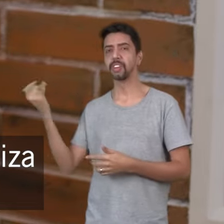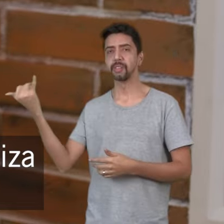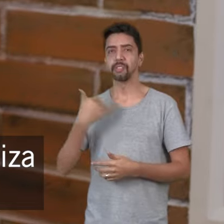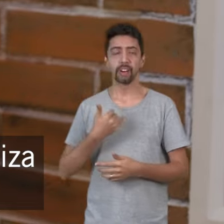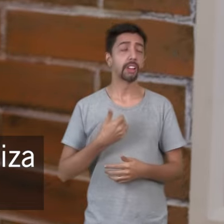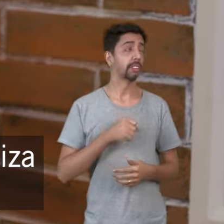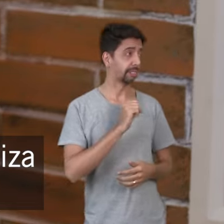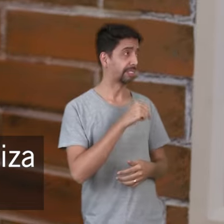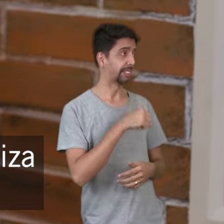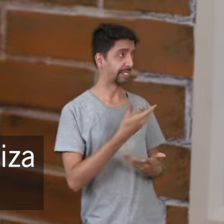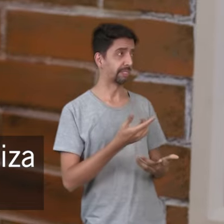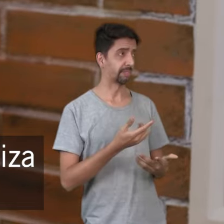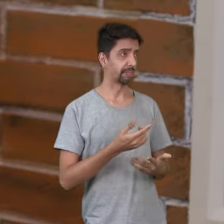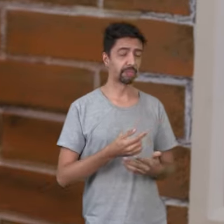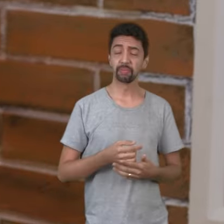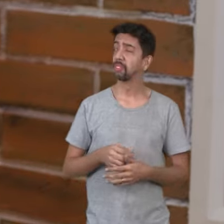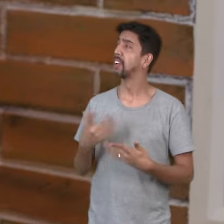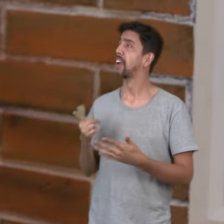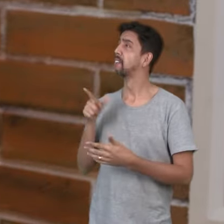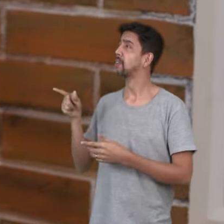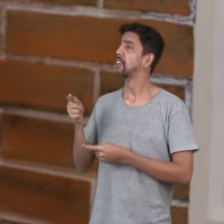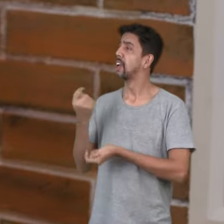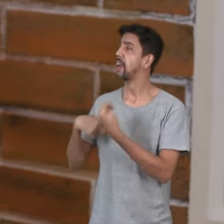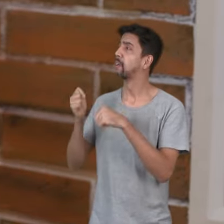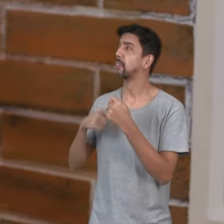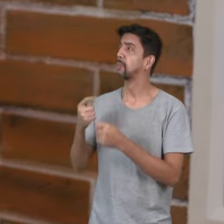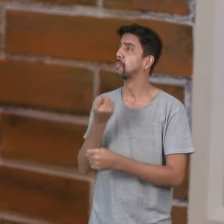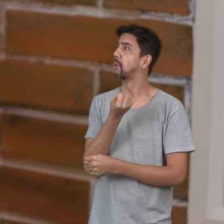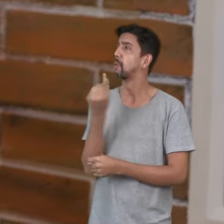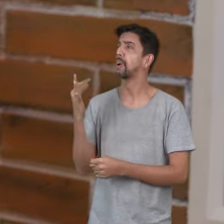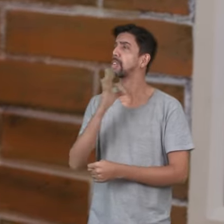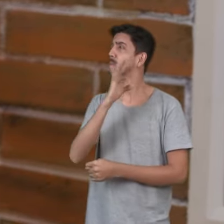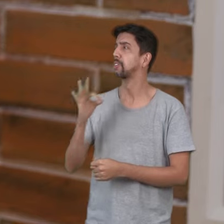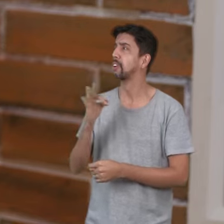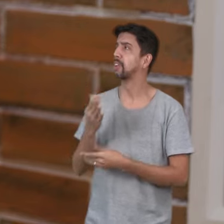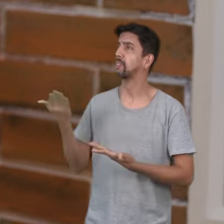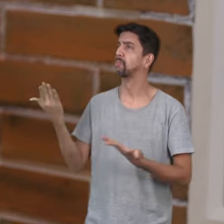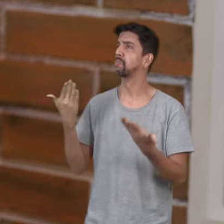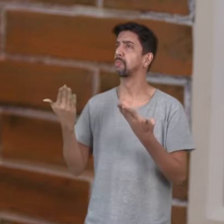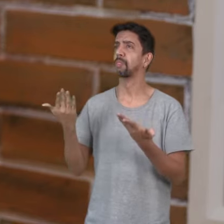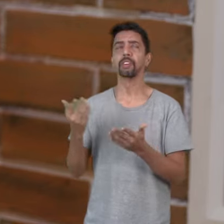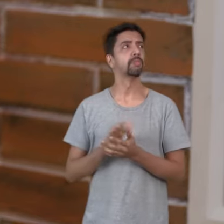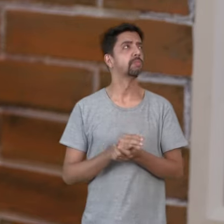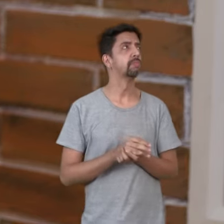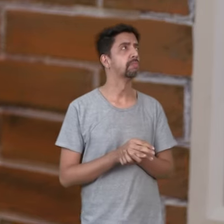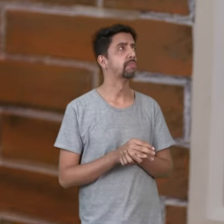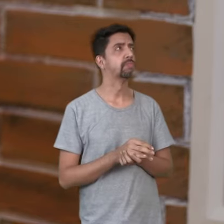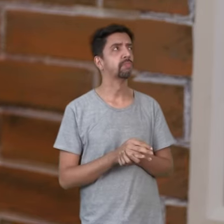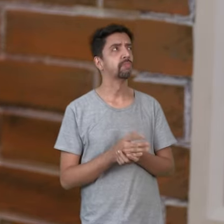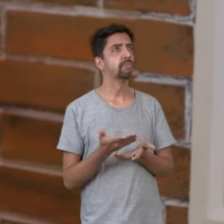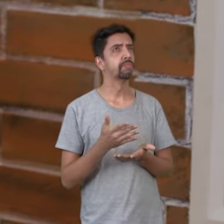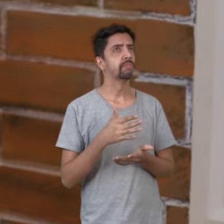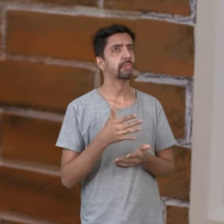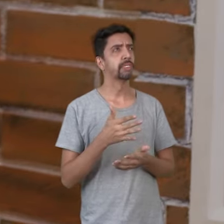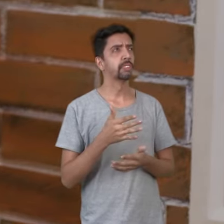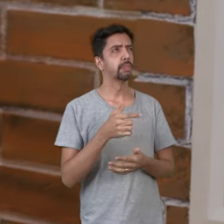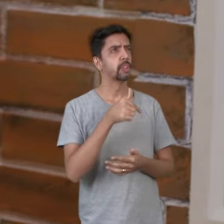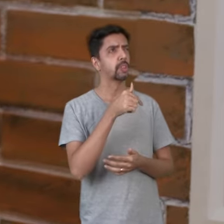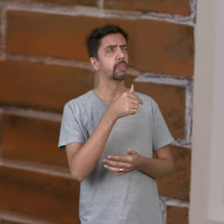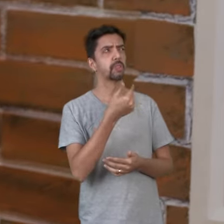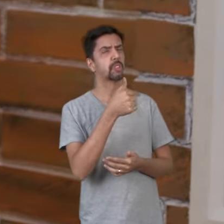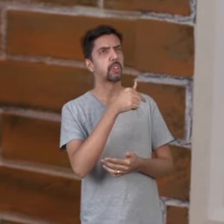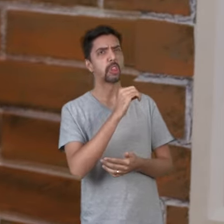a conta está super baixa. Mas eu estou falando, você está falando de quantos por cento numa energia normal hoje, Paulo? Paga menos de 80% da